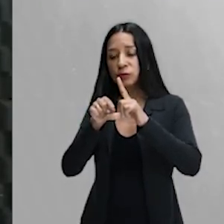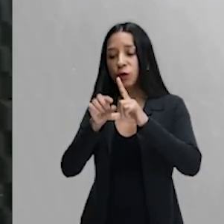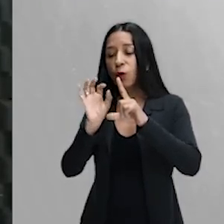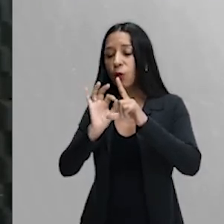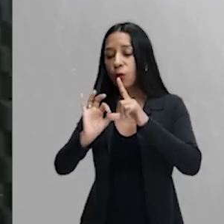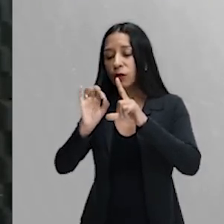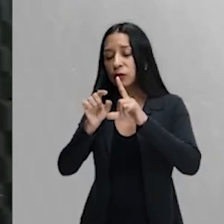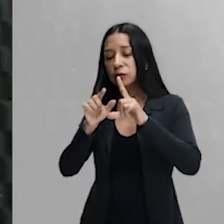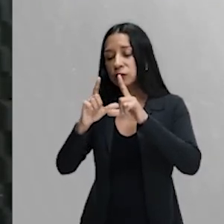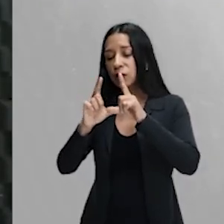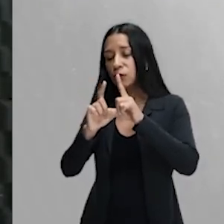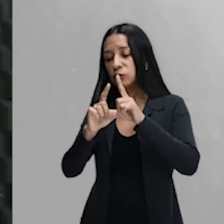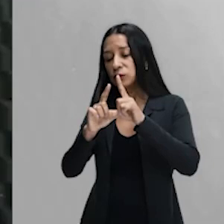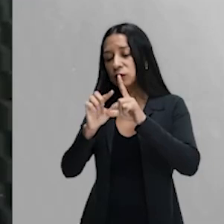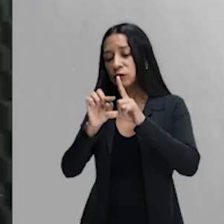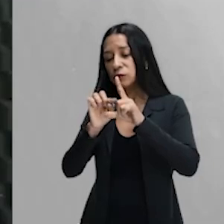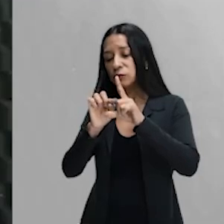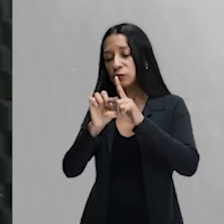com as arestas, ó,